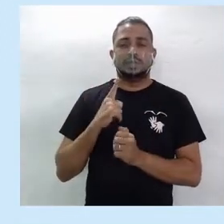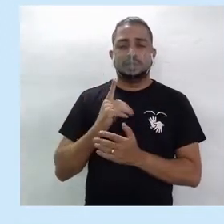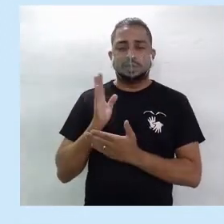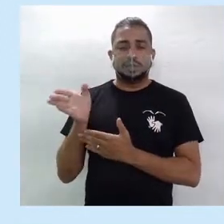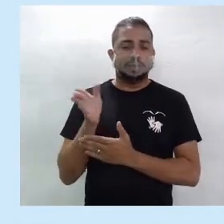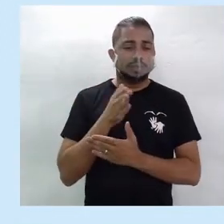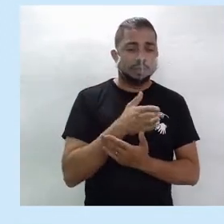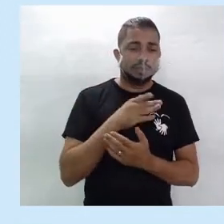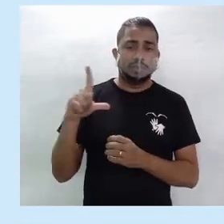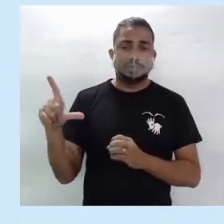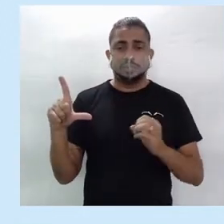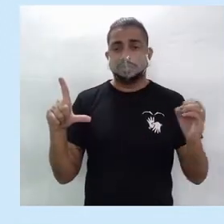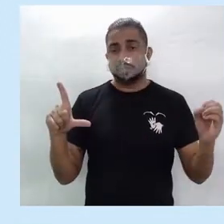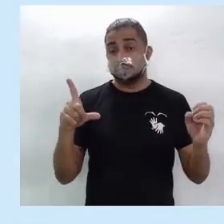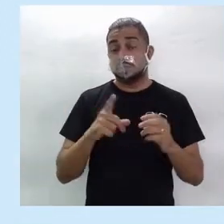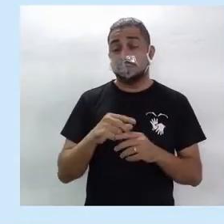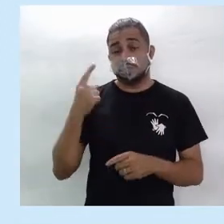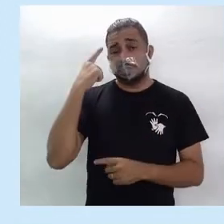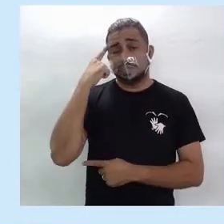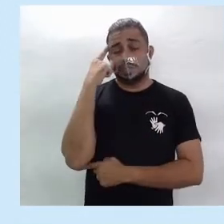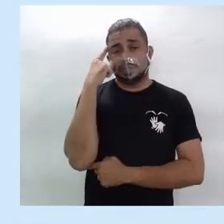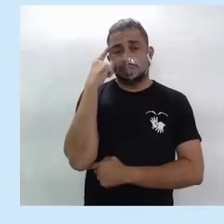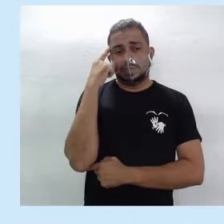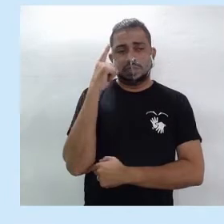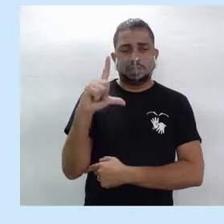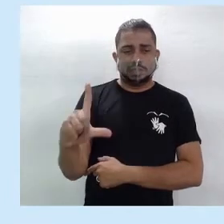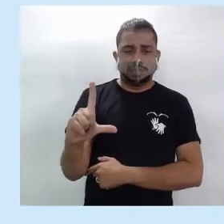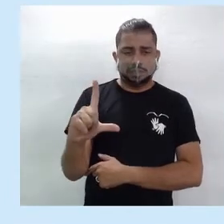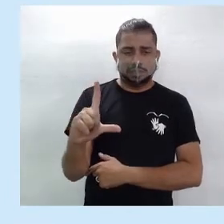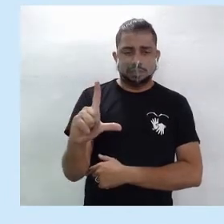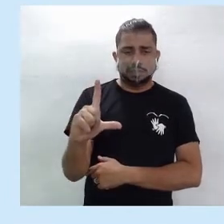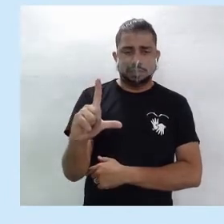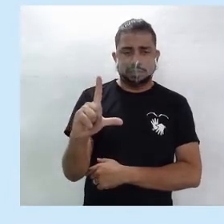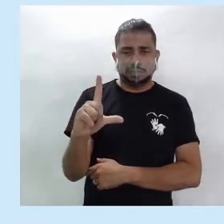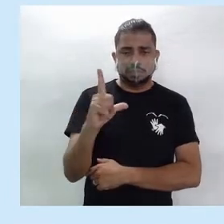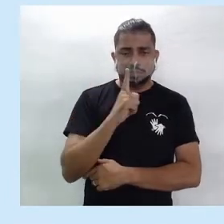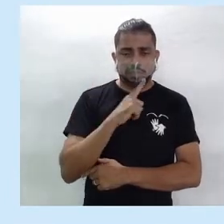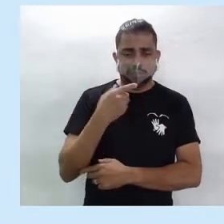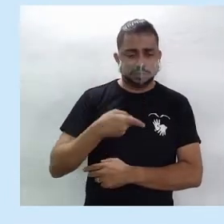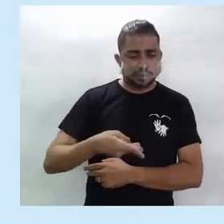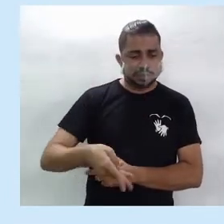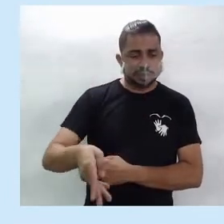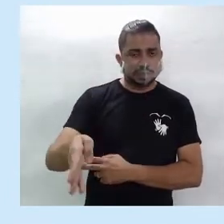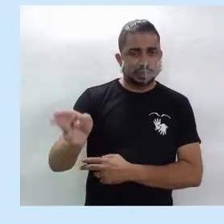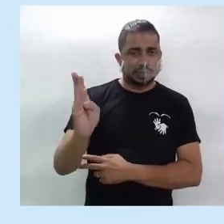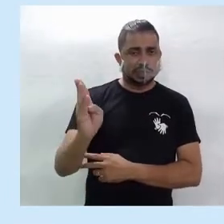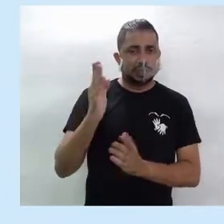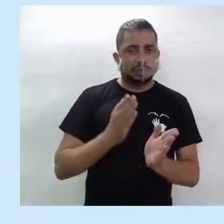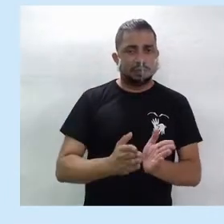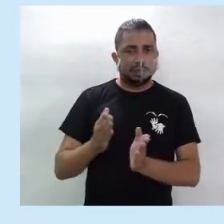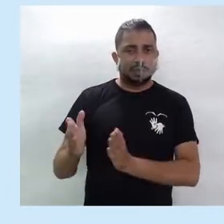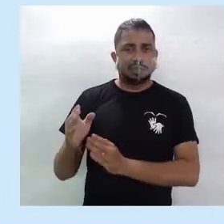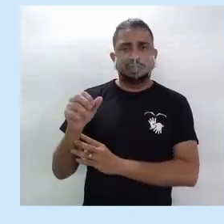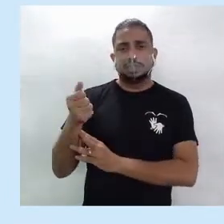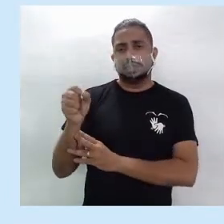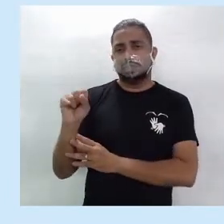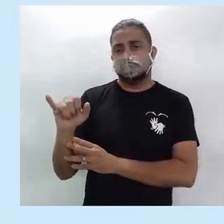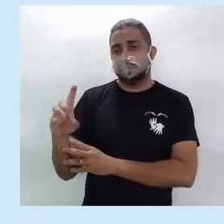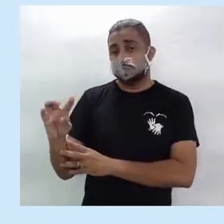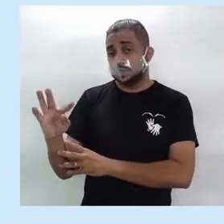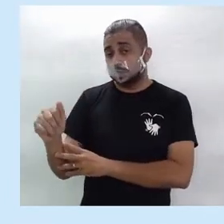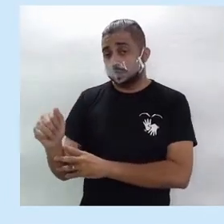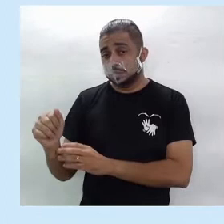parte leste e oeste, é só a gente pensar. Leste, estamos indo em direção à parte asiática